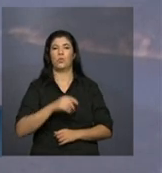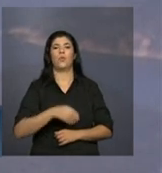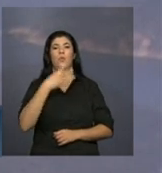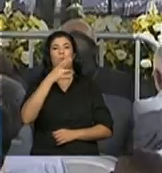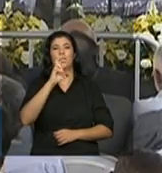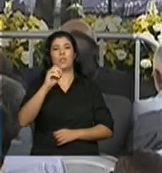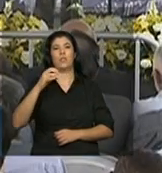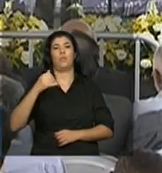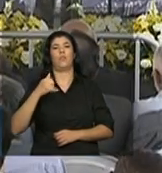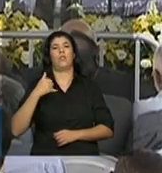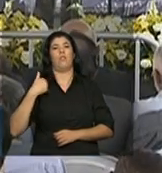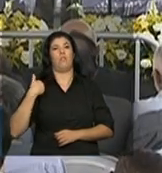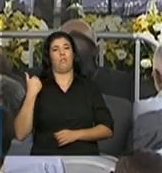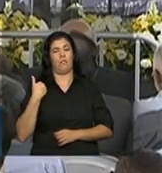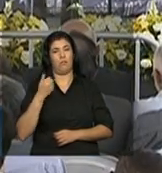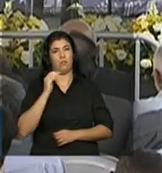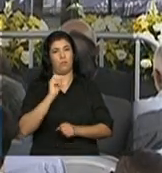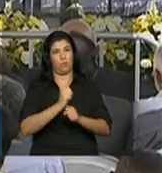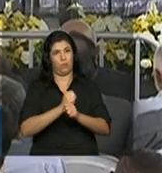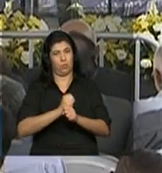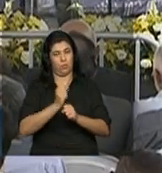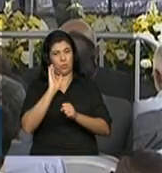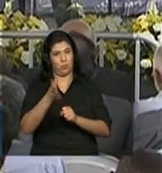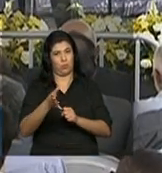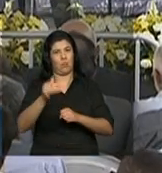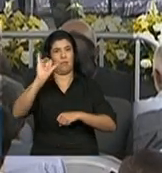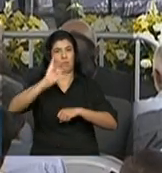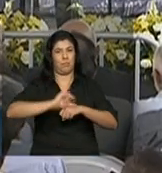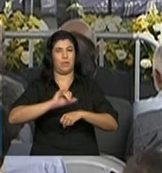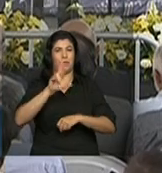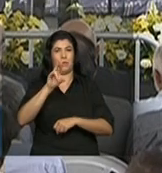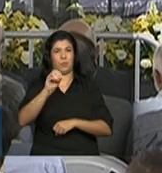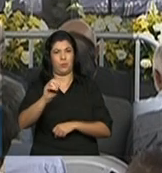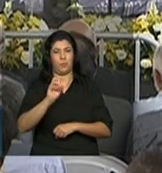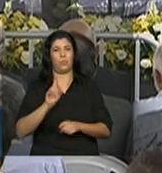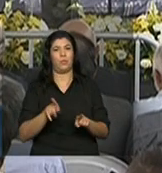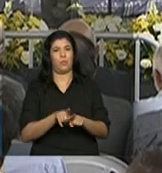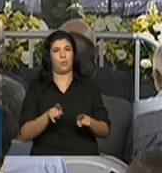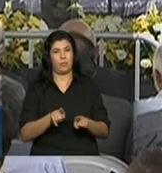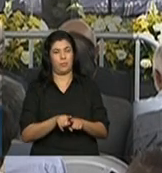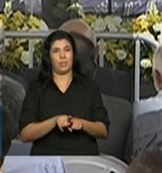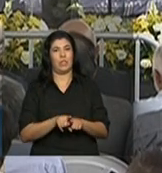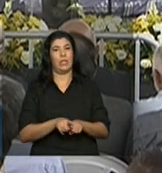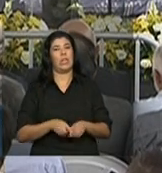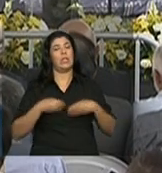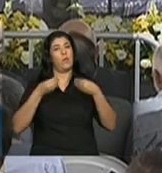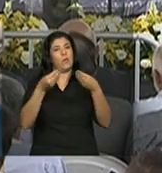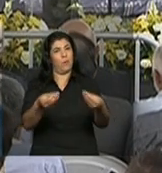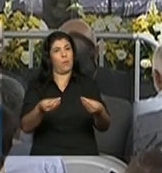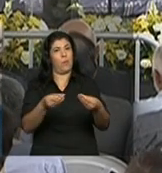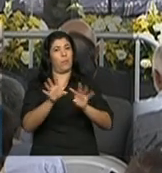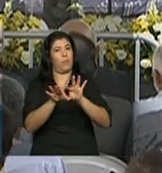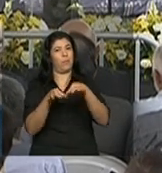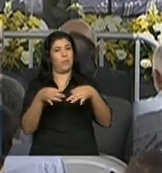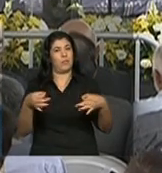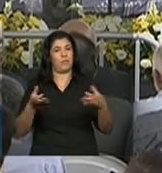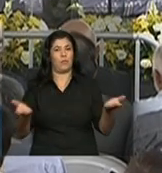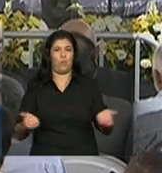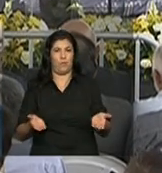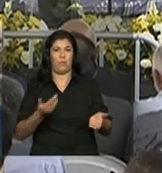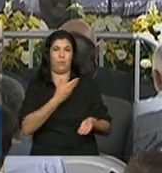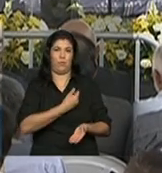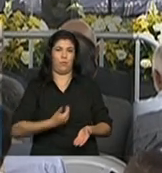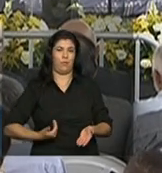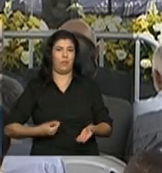anos, Rio 450. Então, esse é uma parte do meu presente aqui. Outra parte